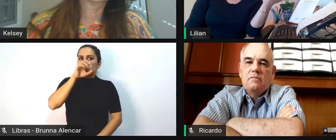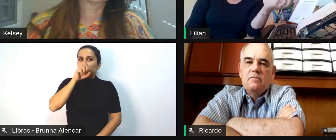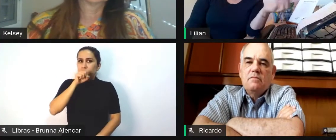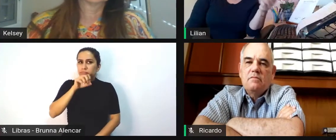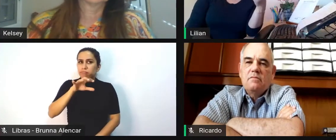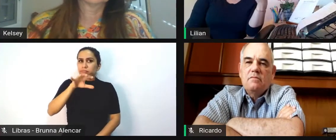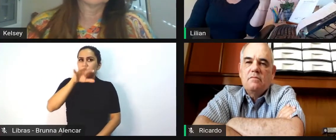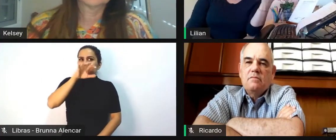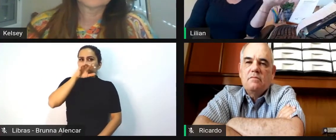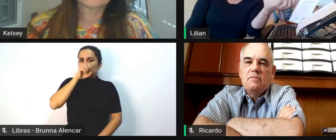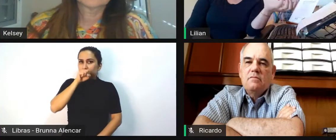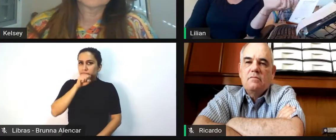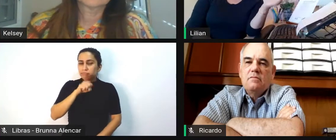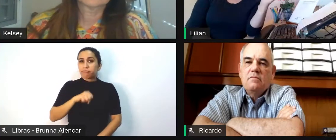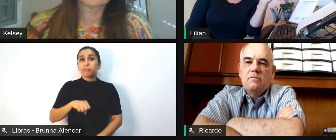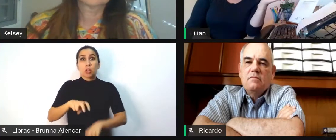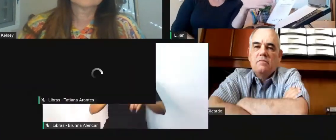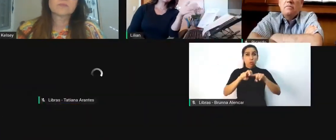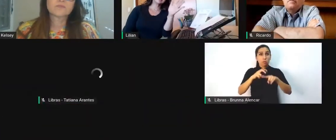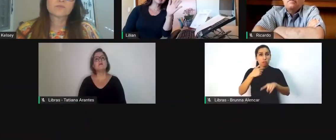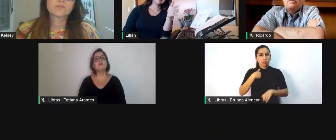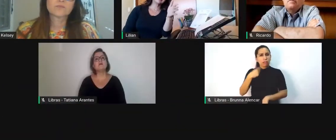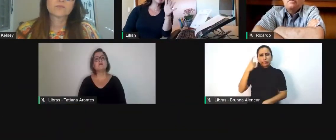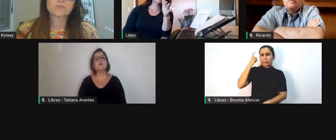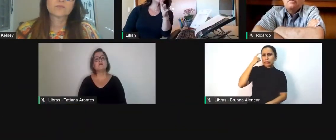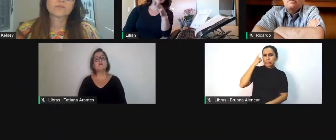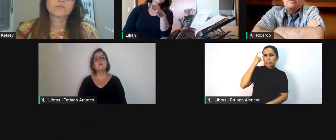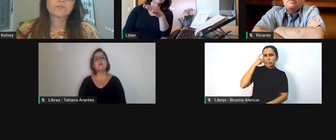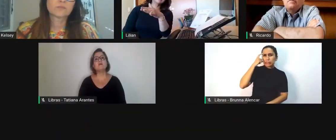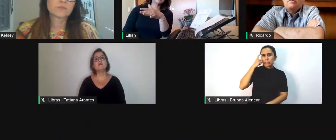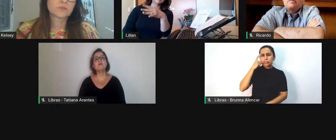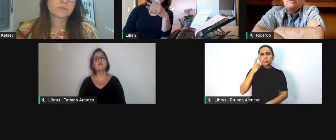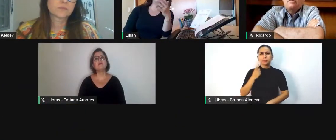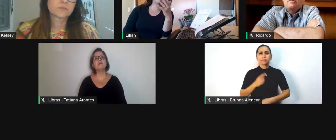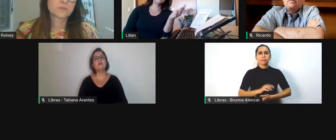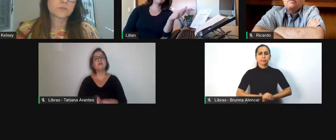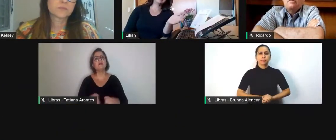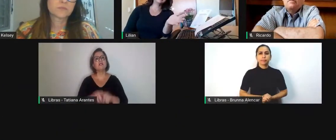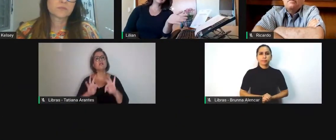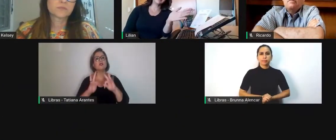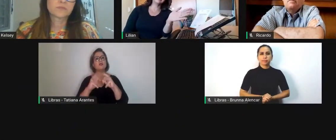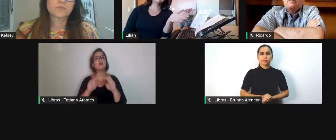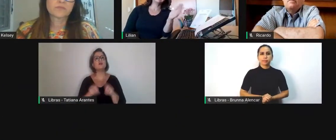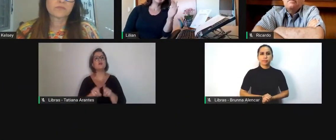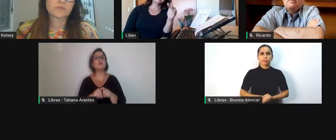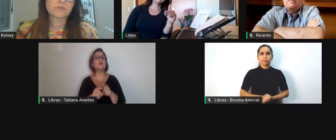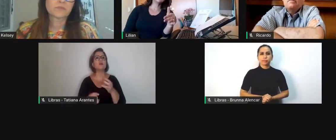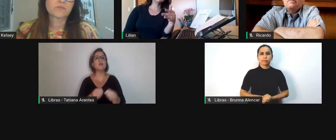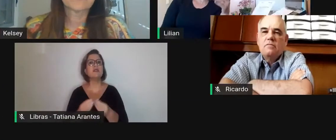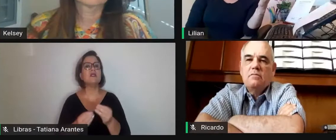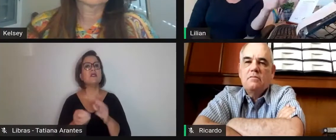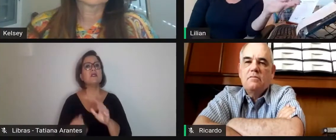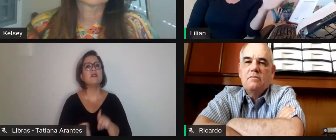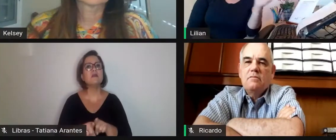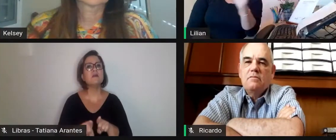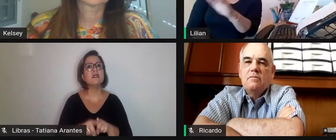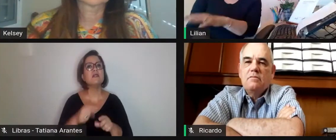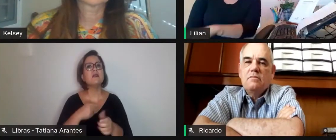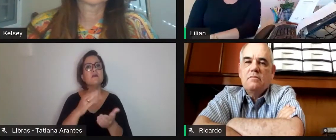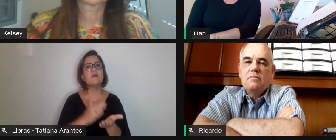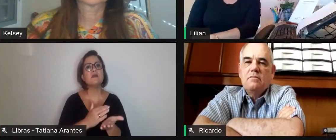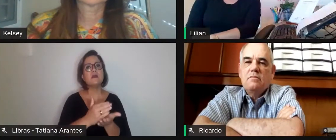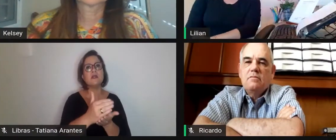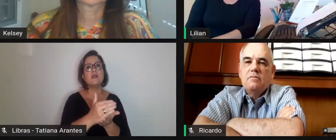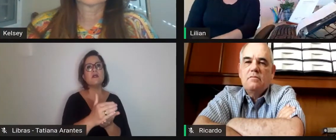tive cuidado, pensando nisso, todas as séries de ginástica laboral que eu elaborei, elas começam com